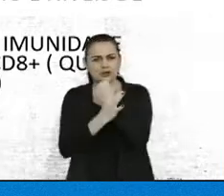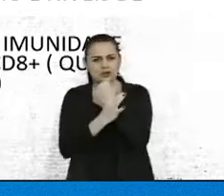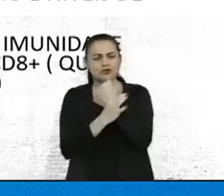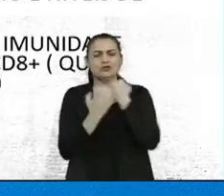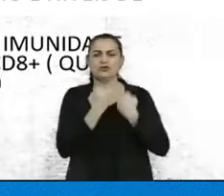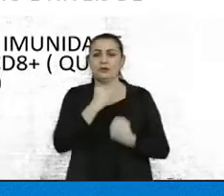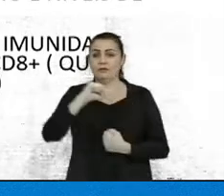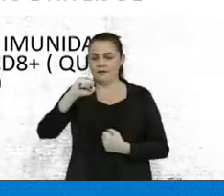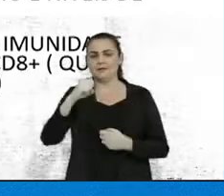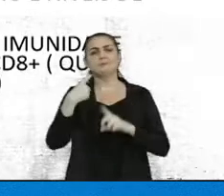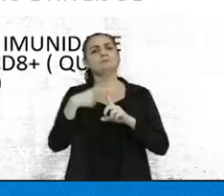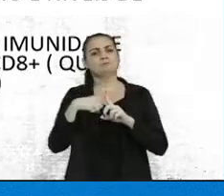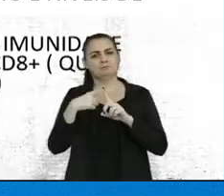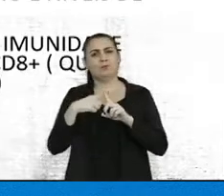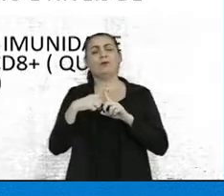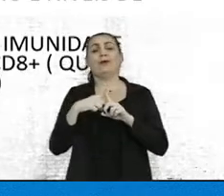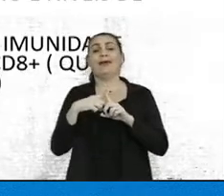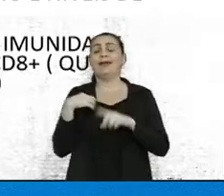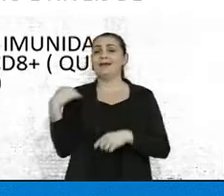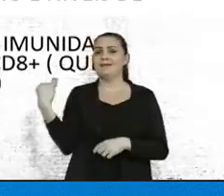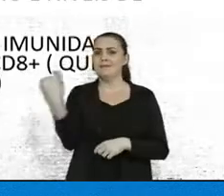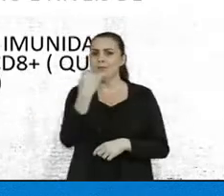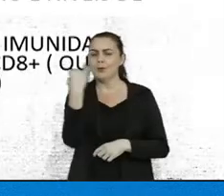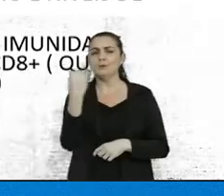vitamina D, tá?